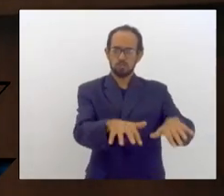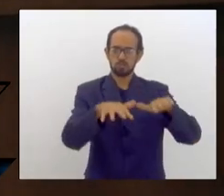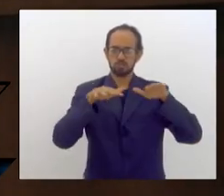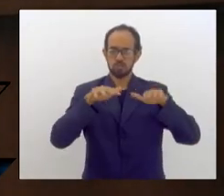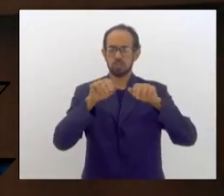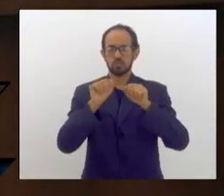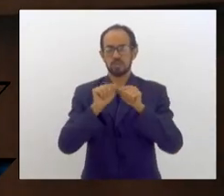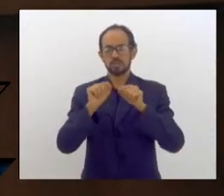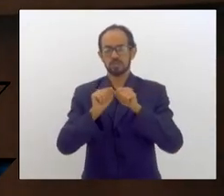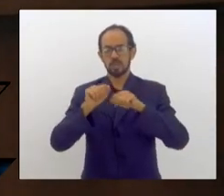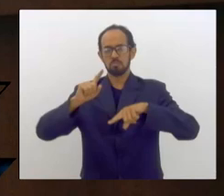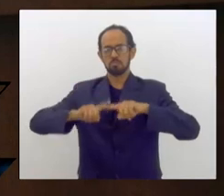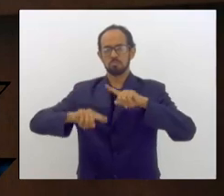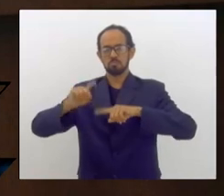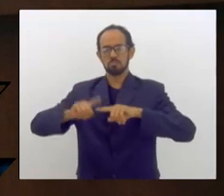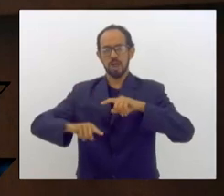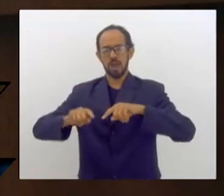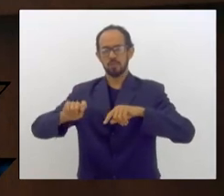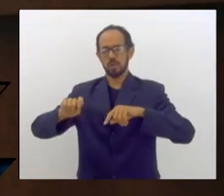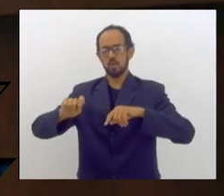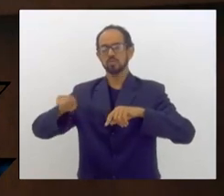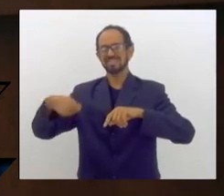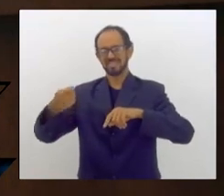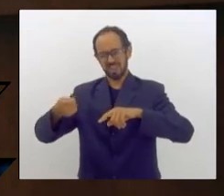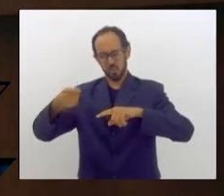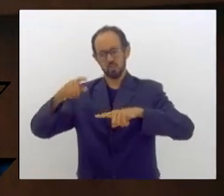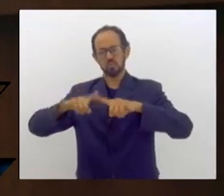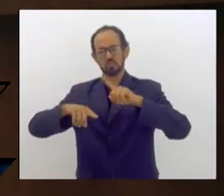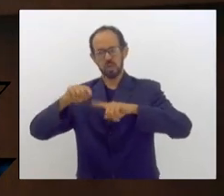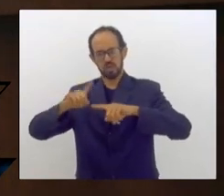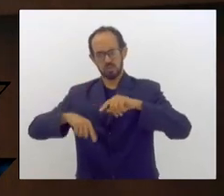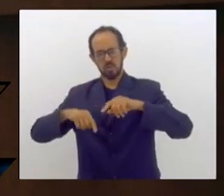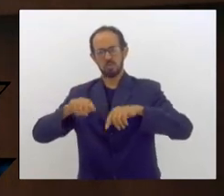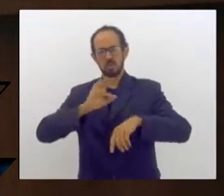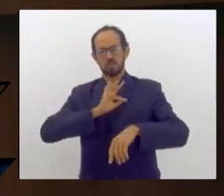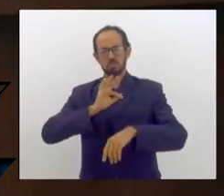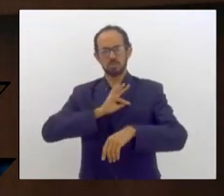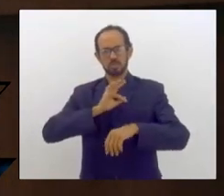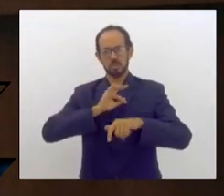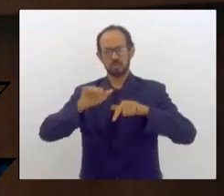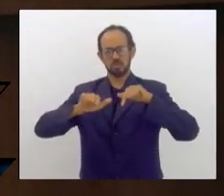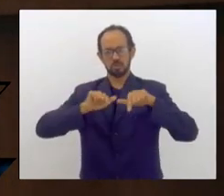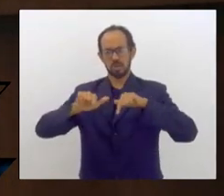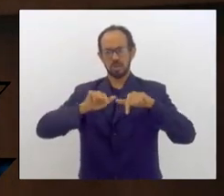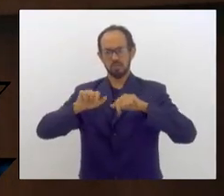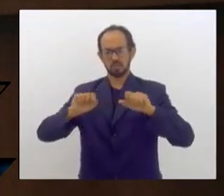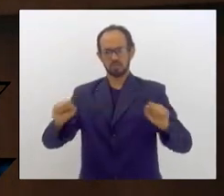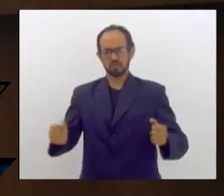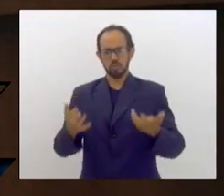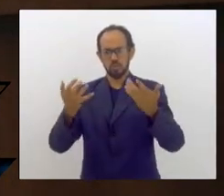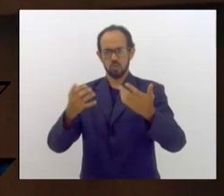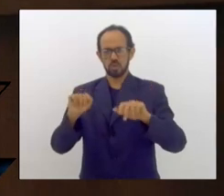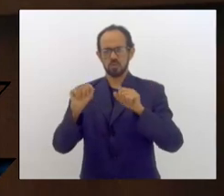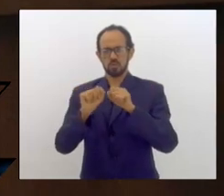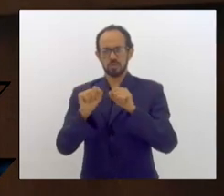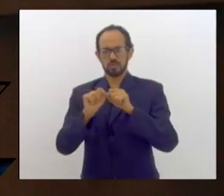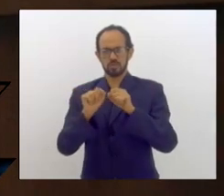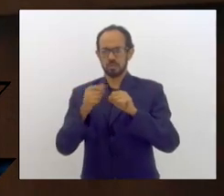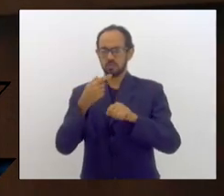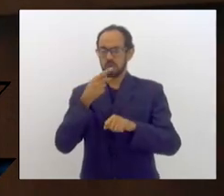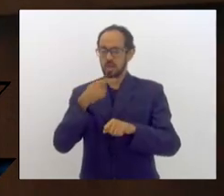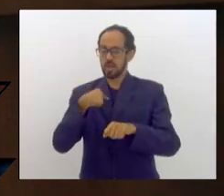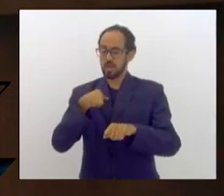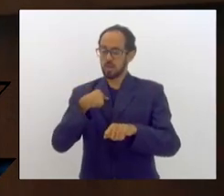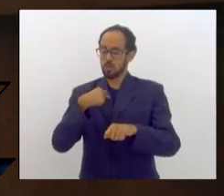gestos obscenos a policiais militares que trabalhavam num show onde ele fazia. Isso não sou eu que estou dizendo,